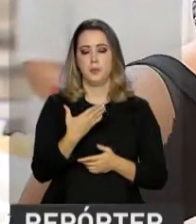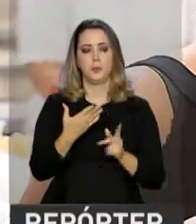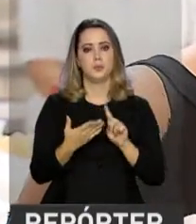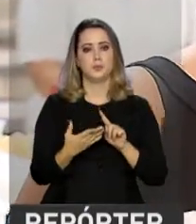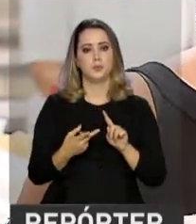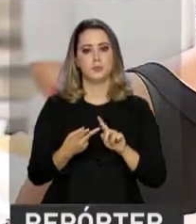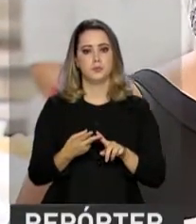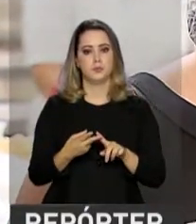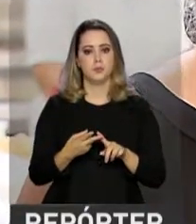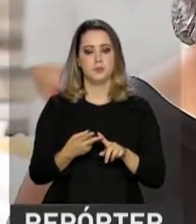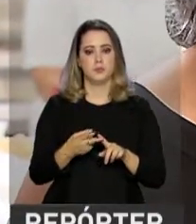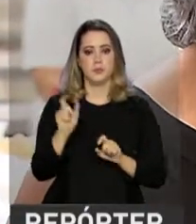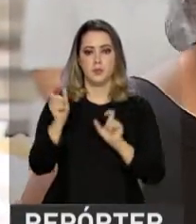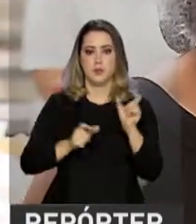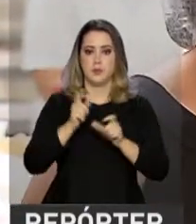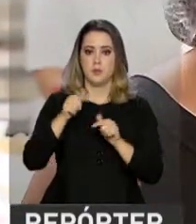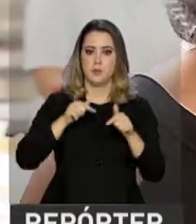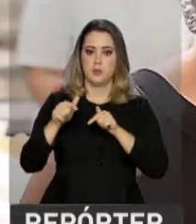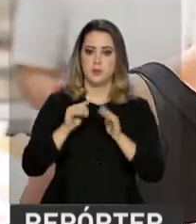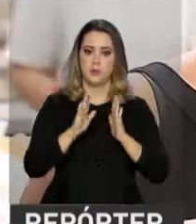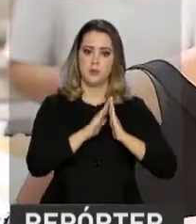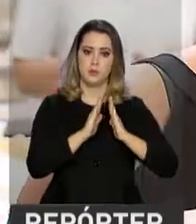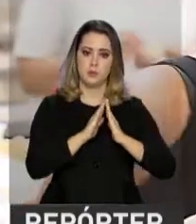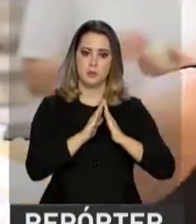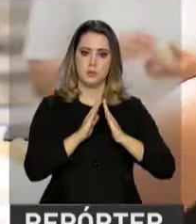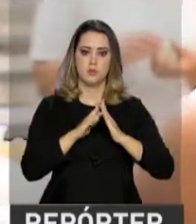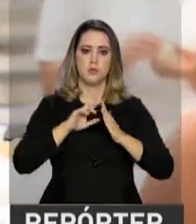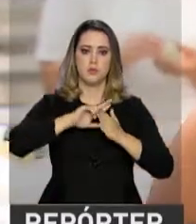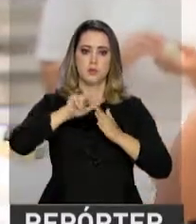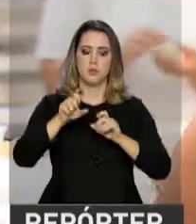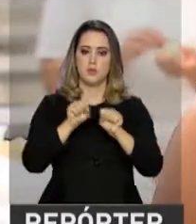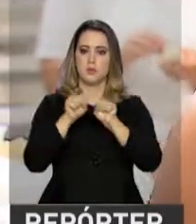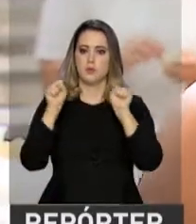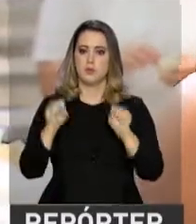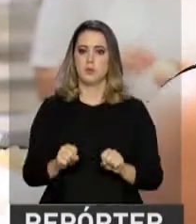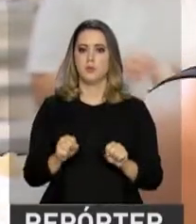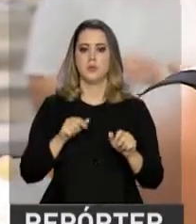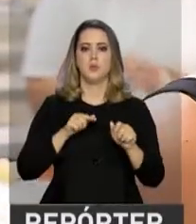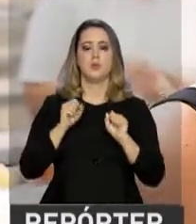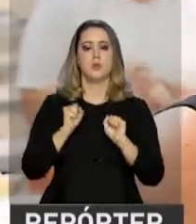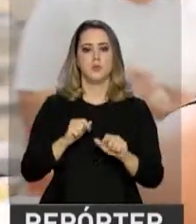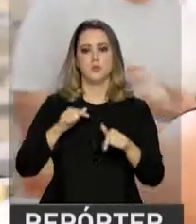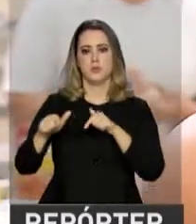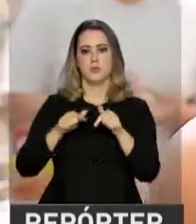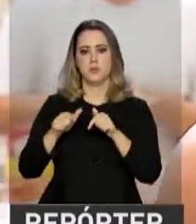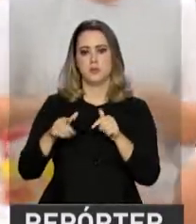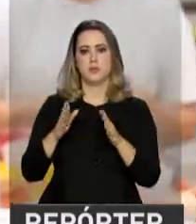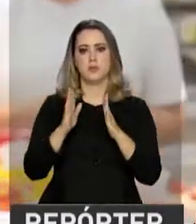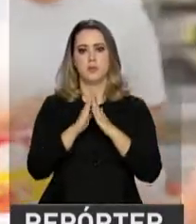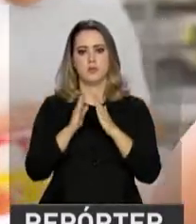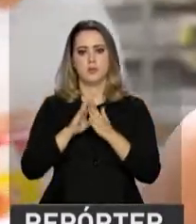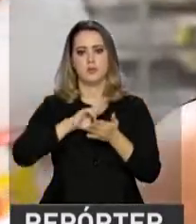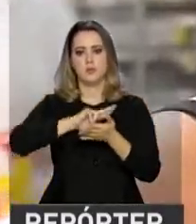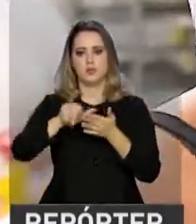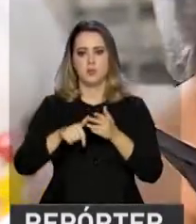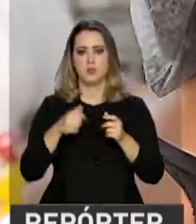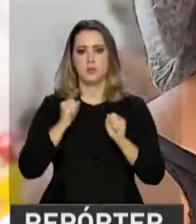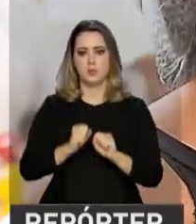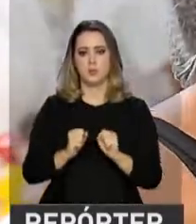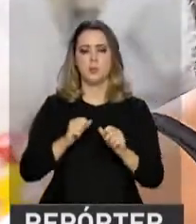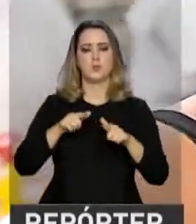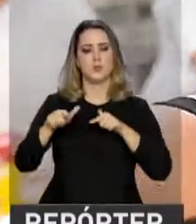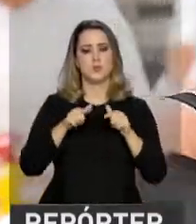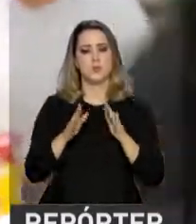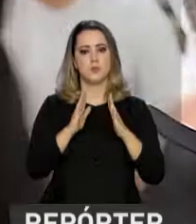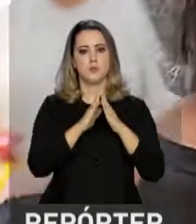É, funcionário trabalhar em casa, existe todo um sistema. Ah, eu posso trabalhar na minha casa, eu tenho muita coisa para fazer, né? Eu posso trabalhar